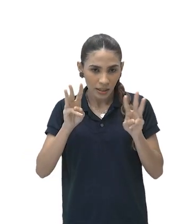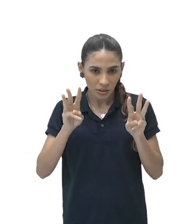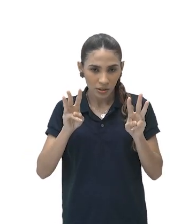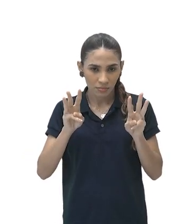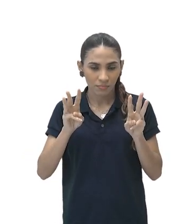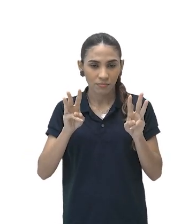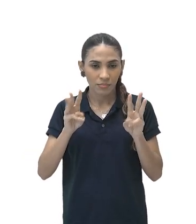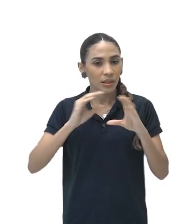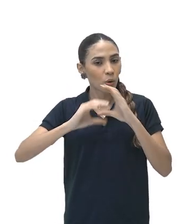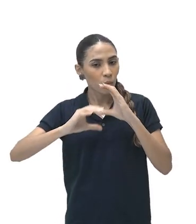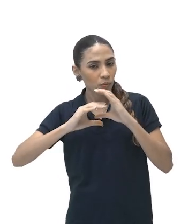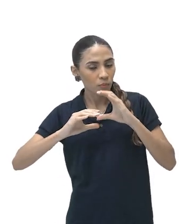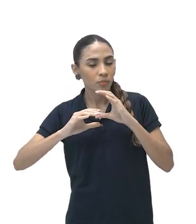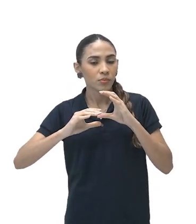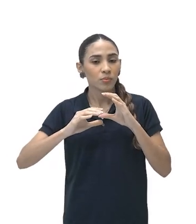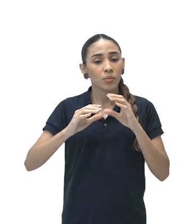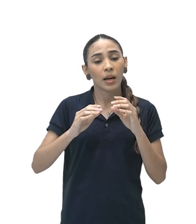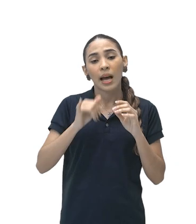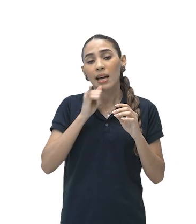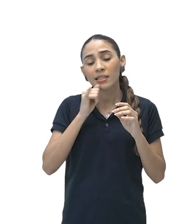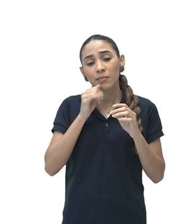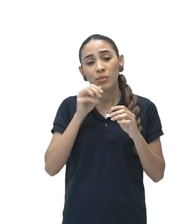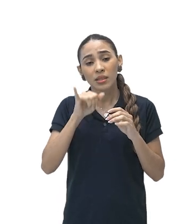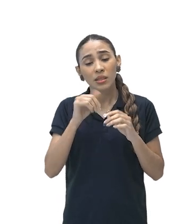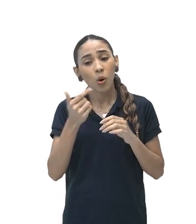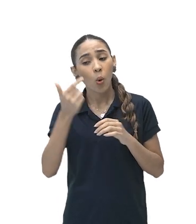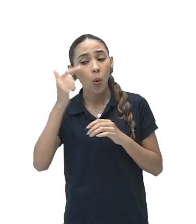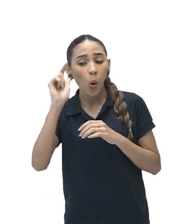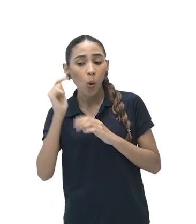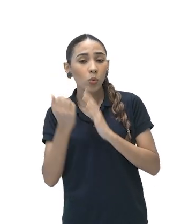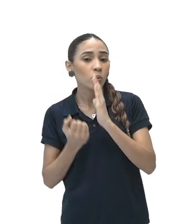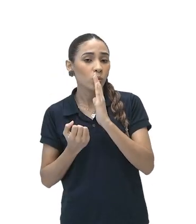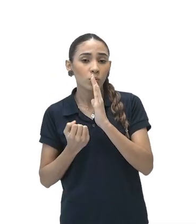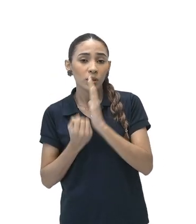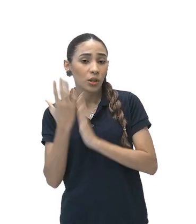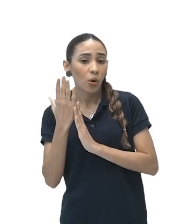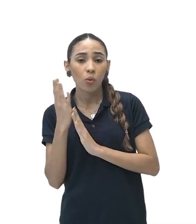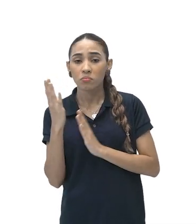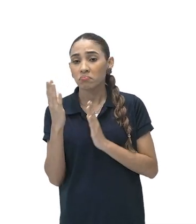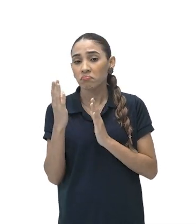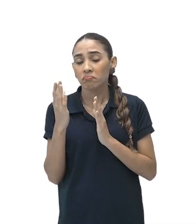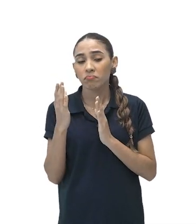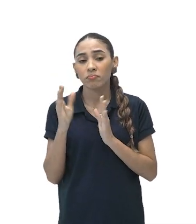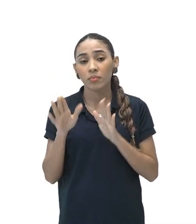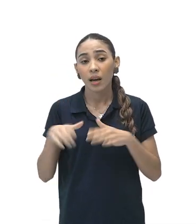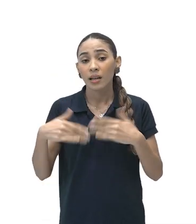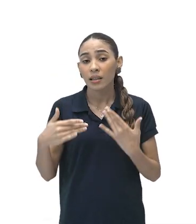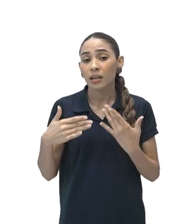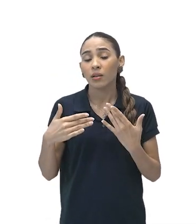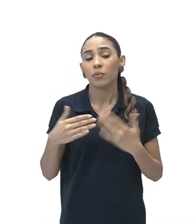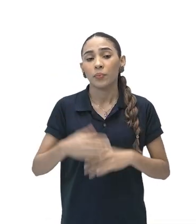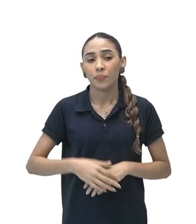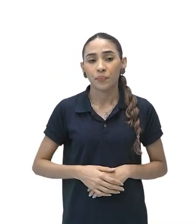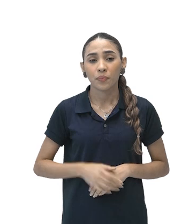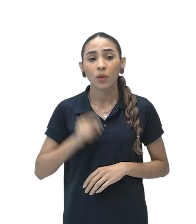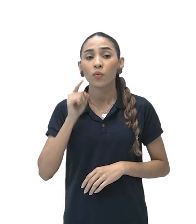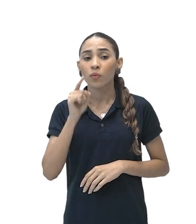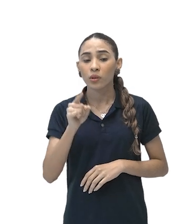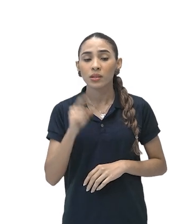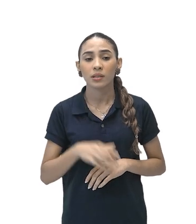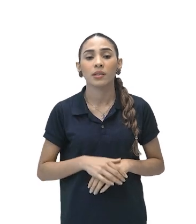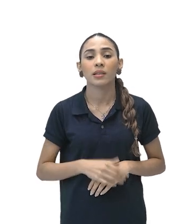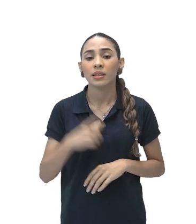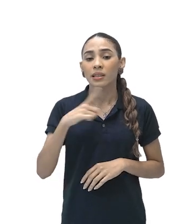de comunicação, do que de um outro que recentemente surgiu. Então, em todos os casos,